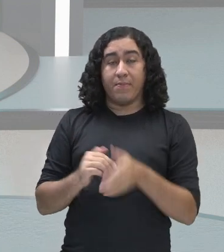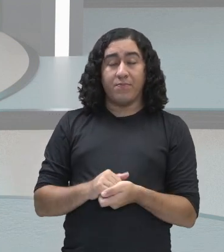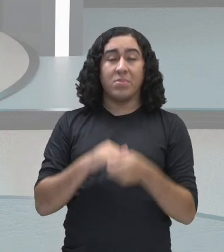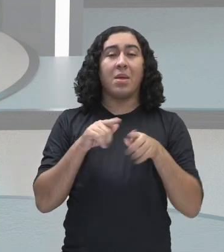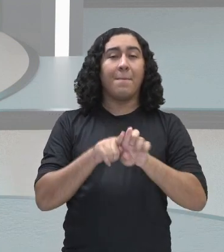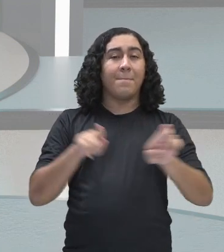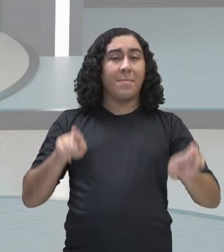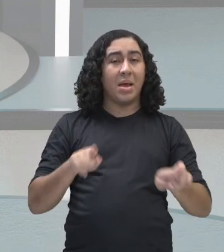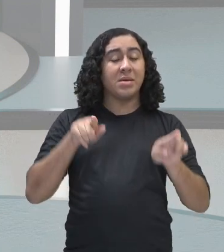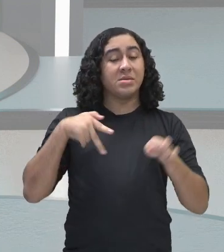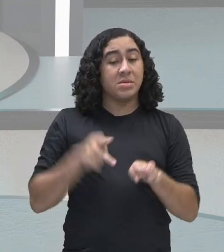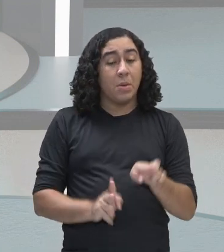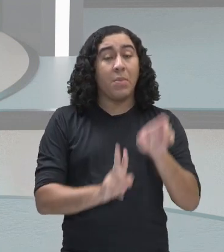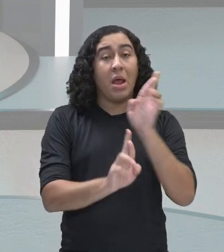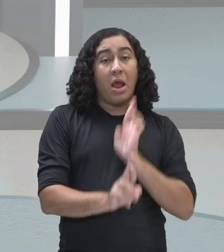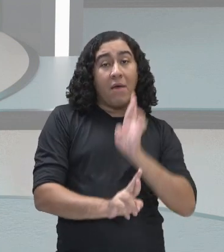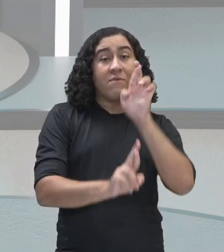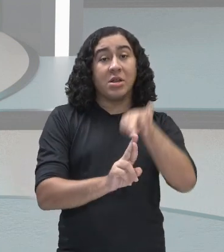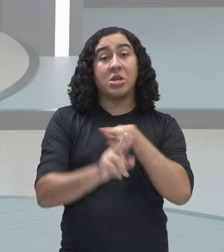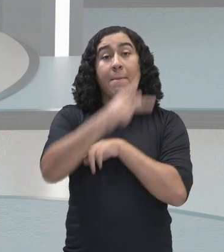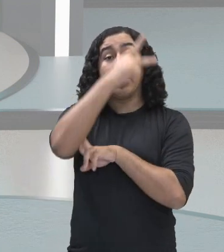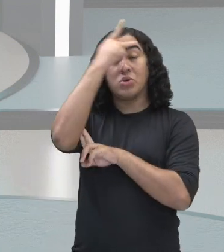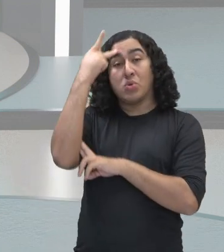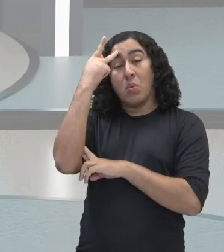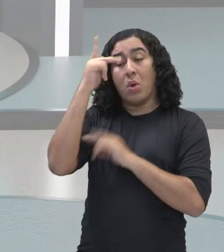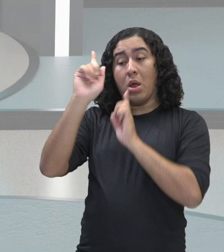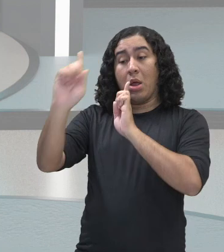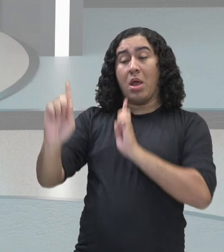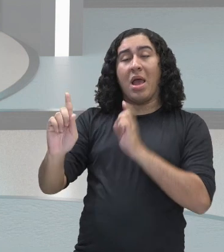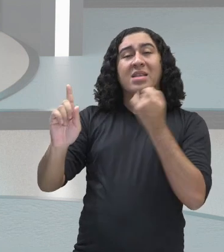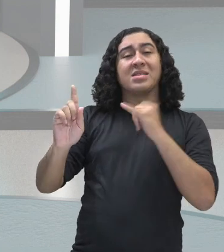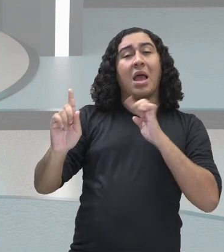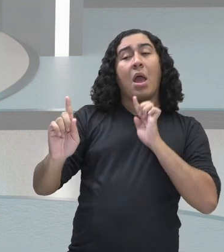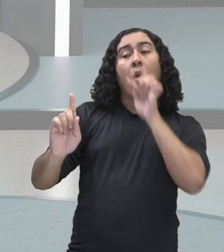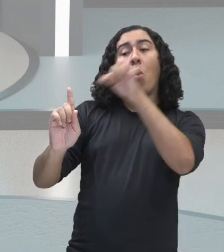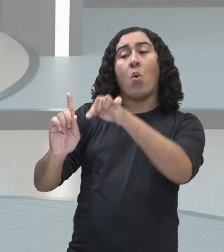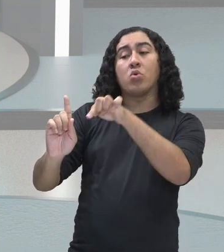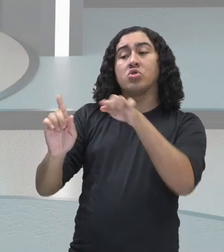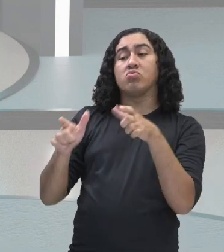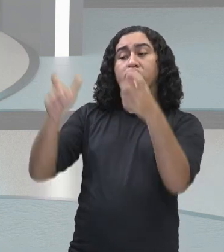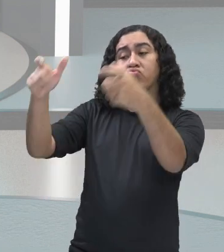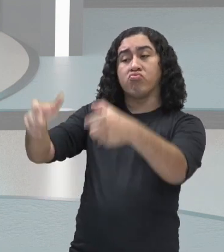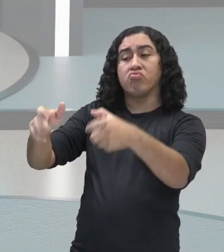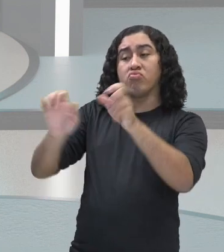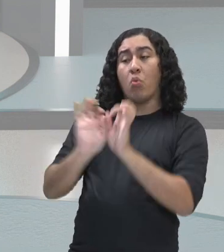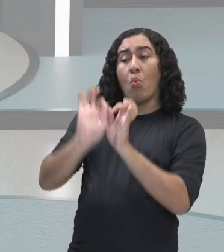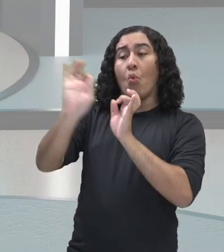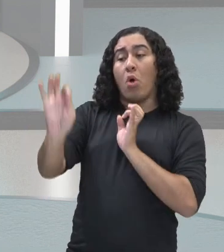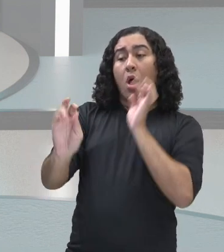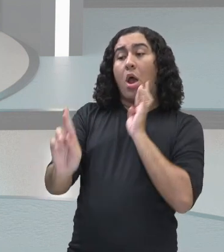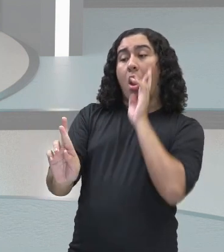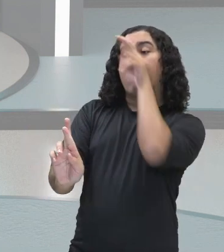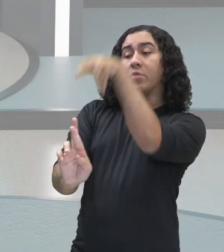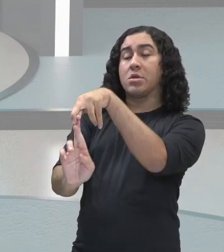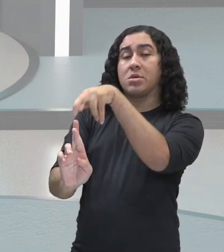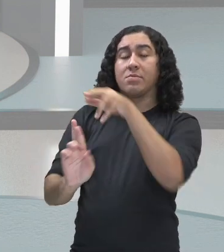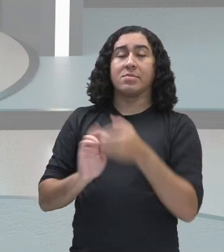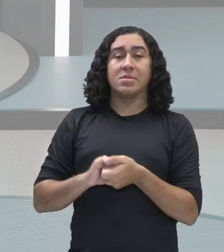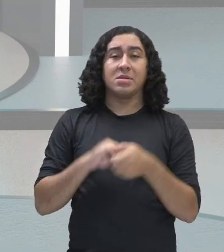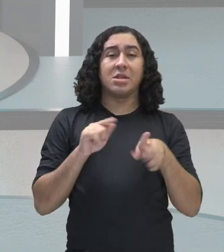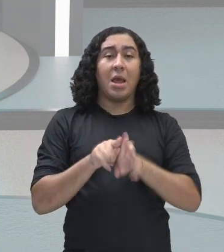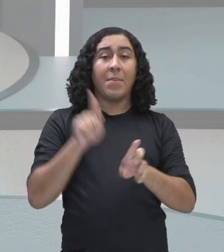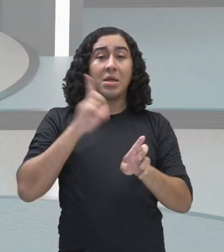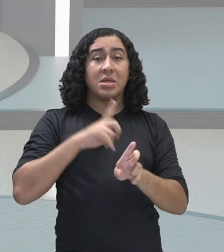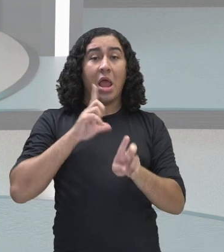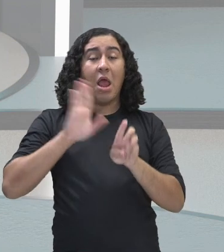relacionado aí ao falante, tá? Se está perto, se está longe do falante, ele vai variar. Nós também temos variações de singular e